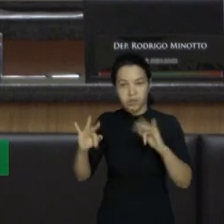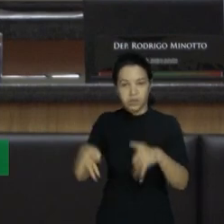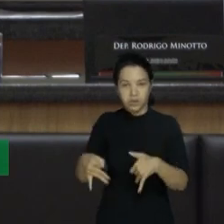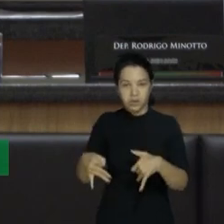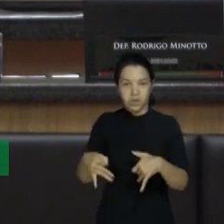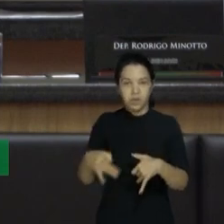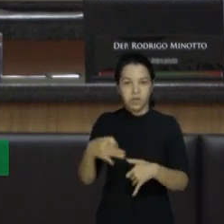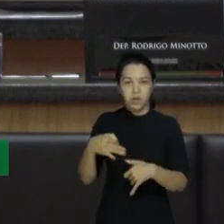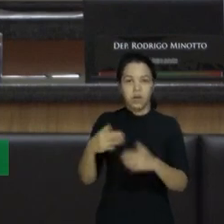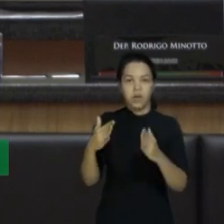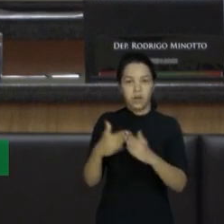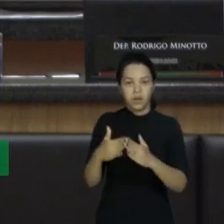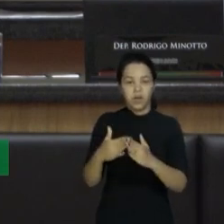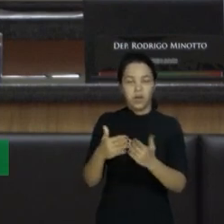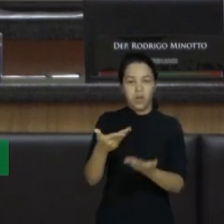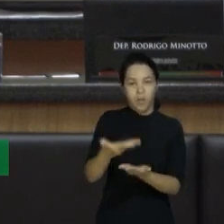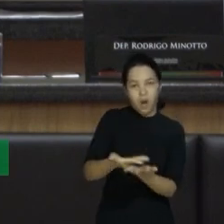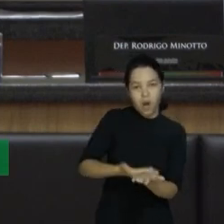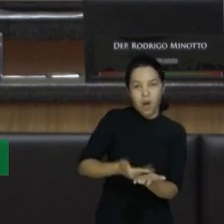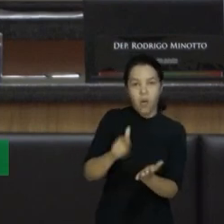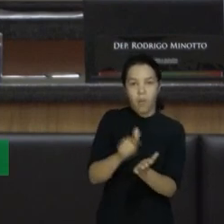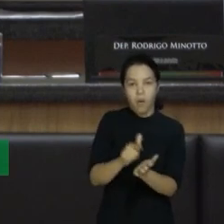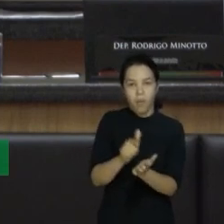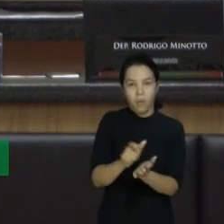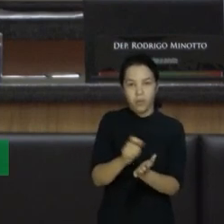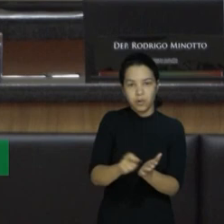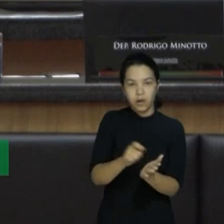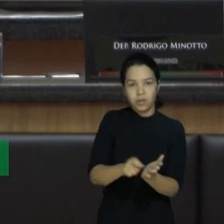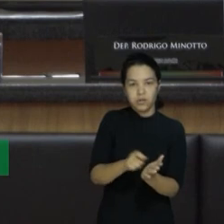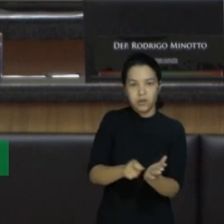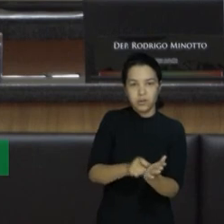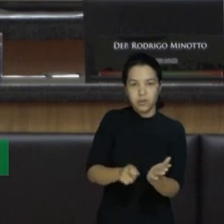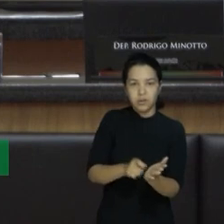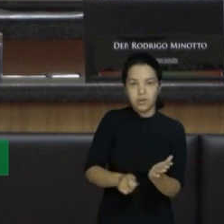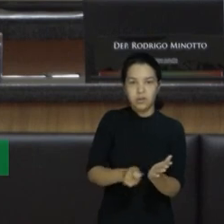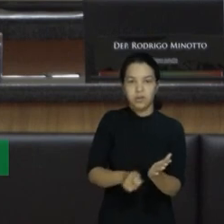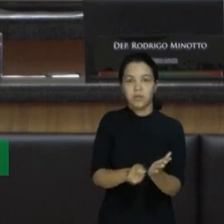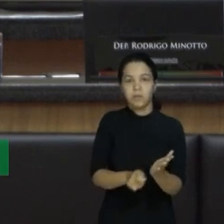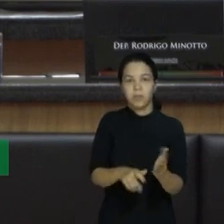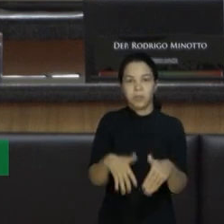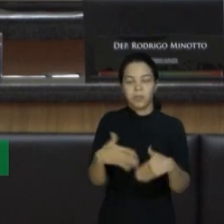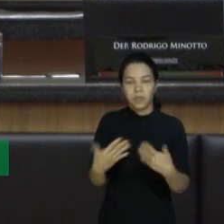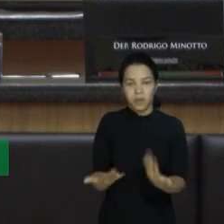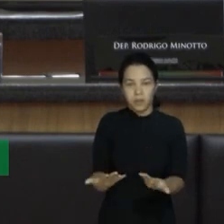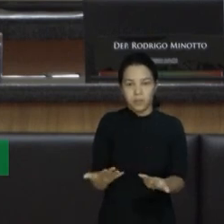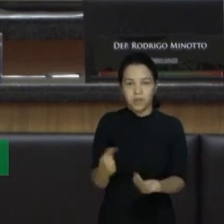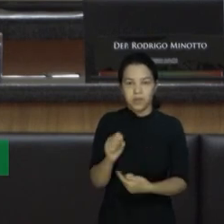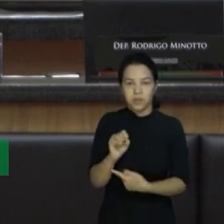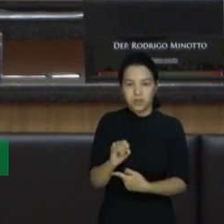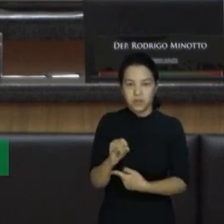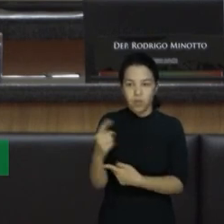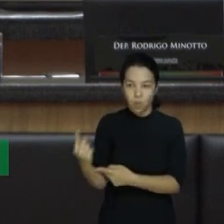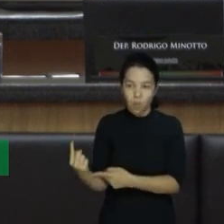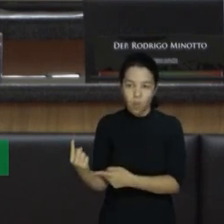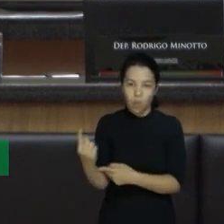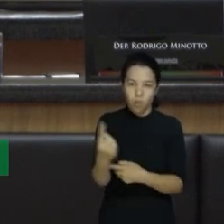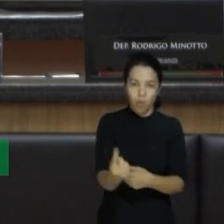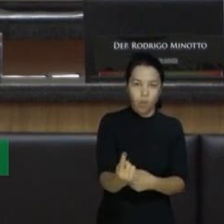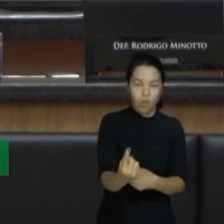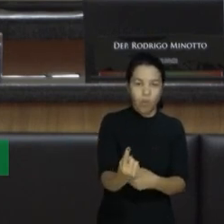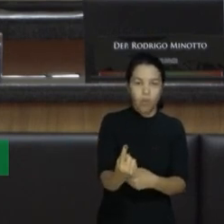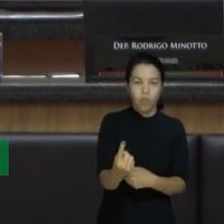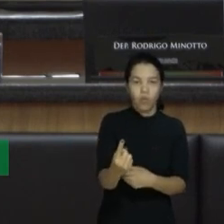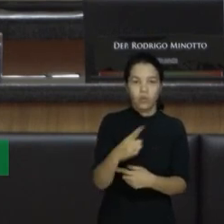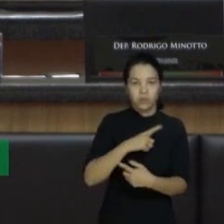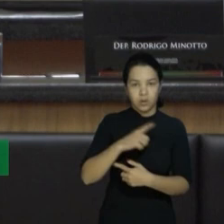entregar a escritura, registro de cartório e tudo. Então, se um ou outro pratica alguma coisa, nós